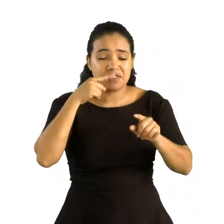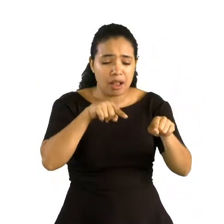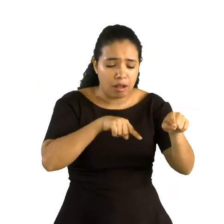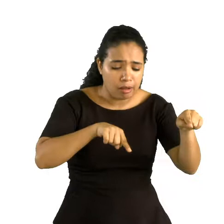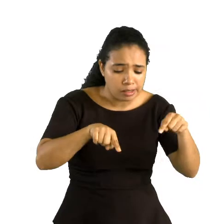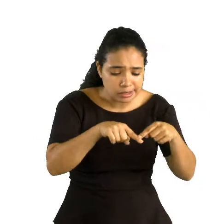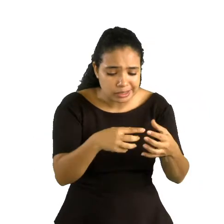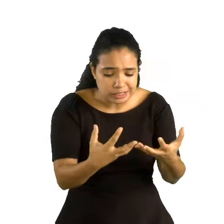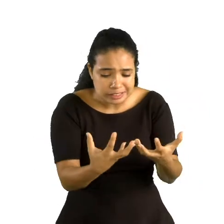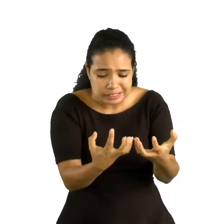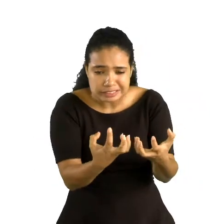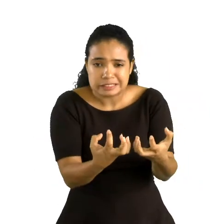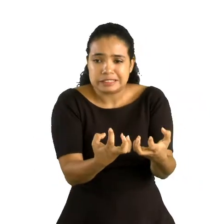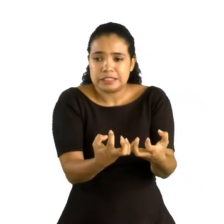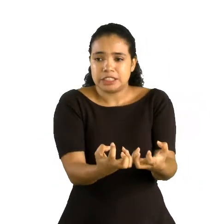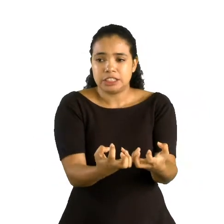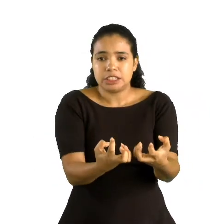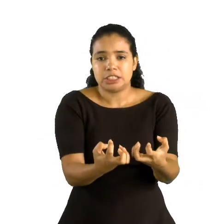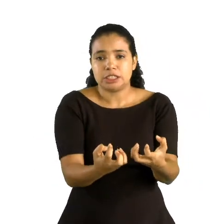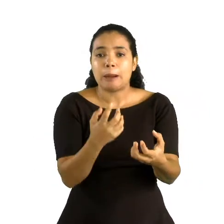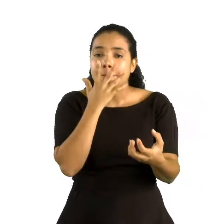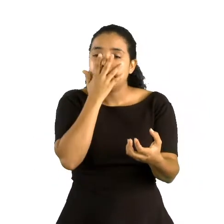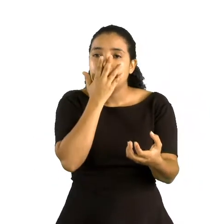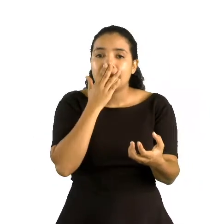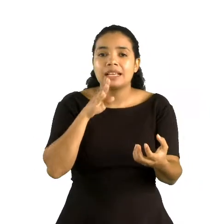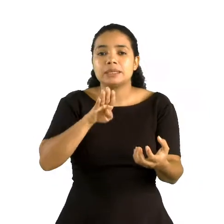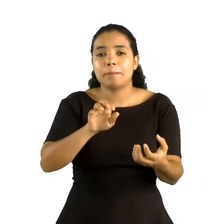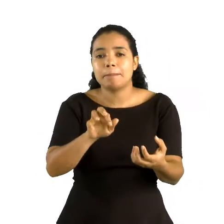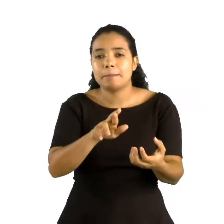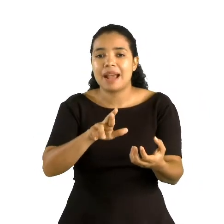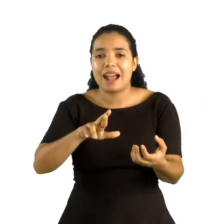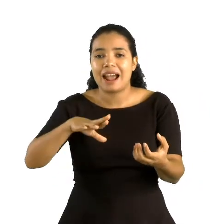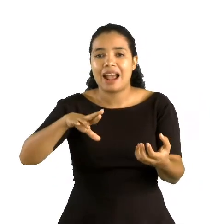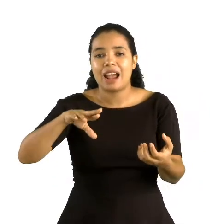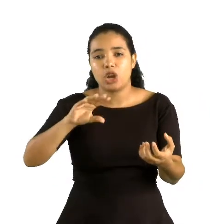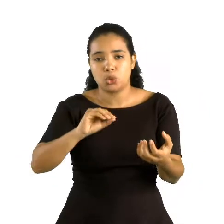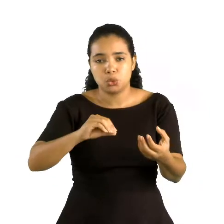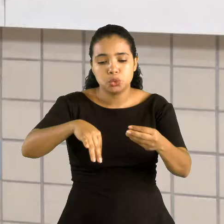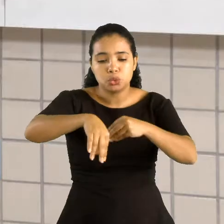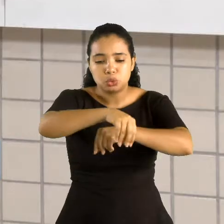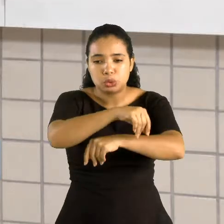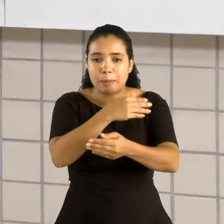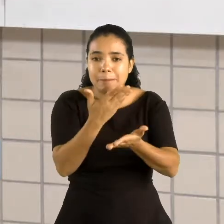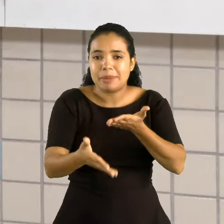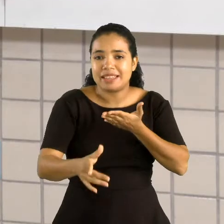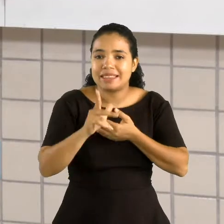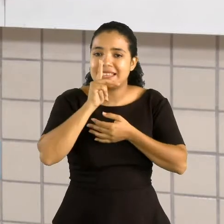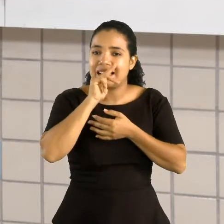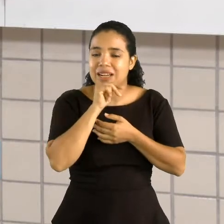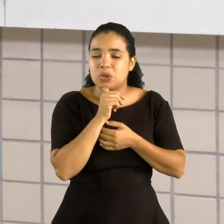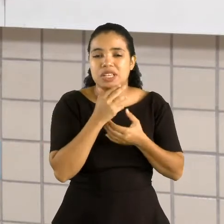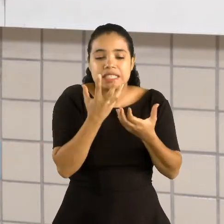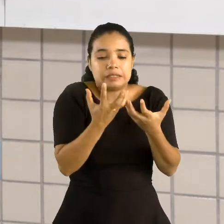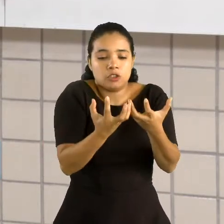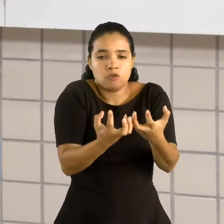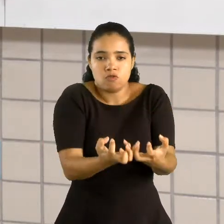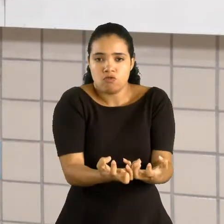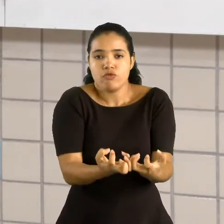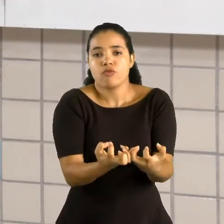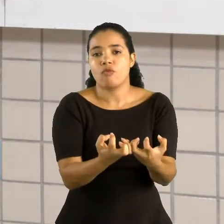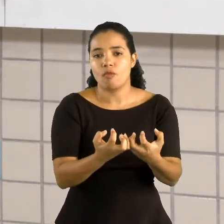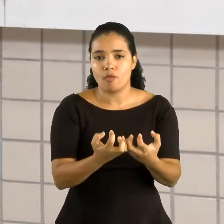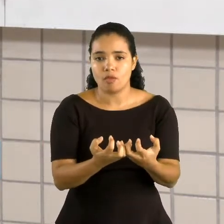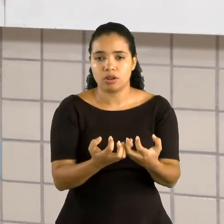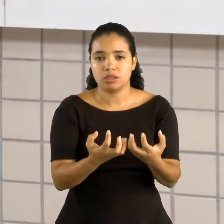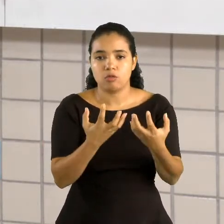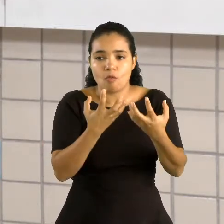todo coisadinho, como se fosse um barro que perdeu a água, que secou e ele ficou dessa maneira.